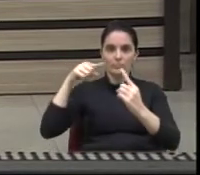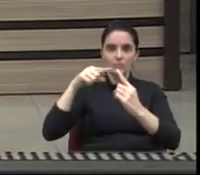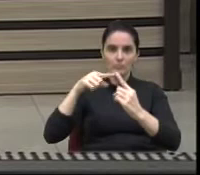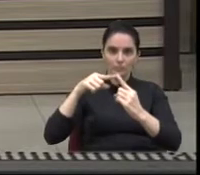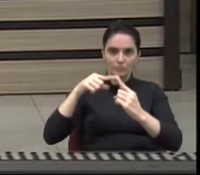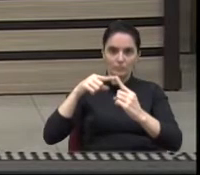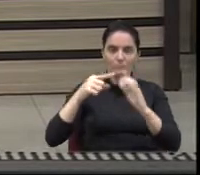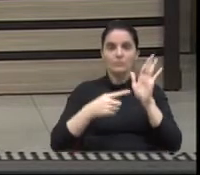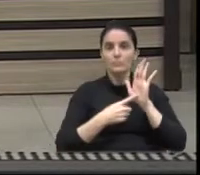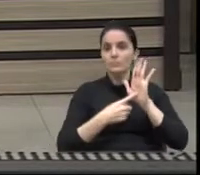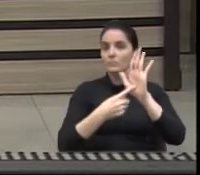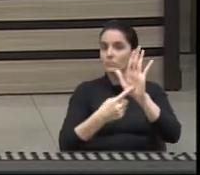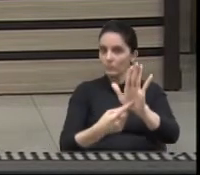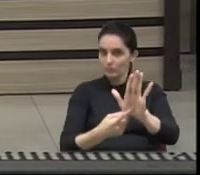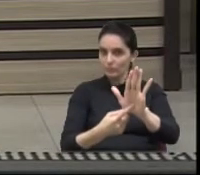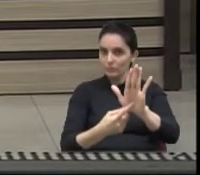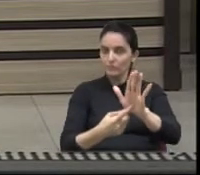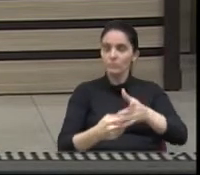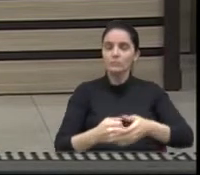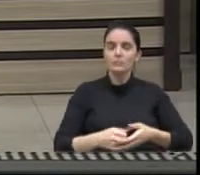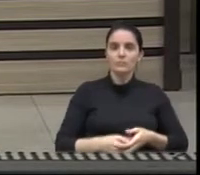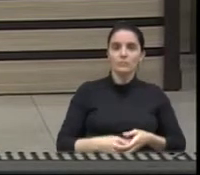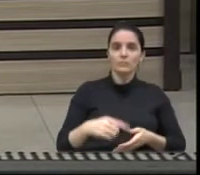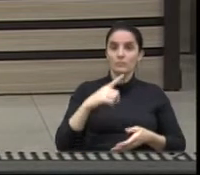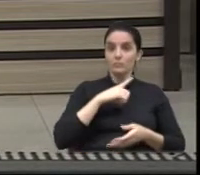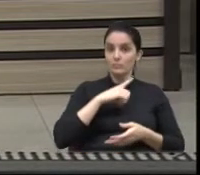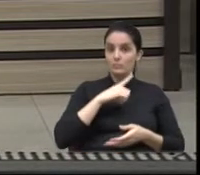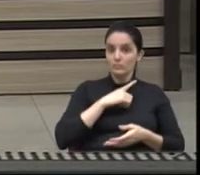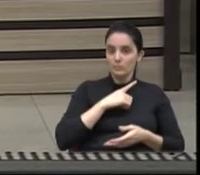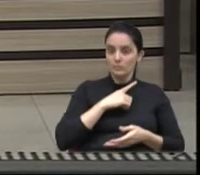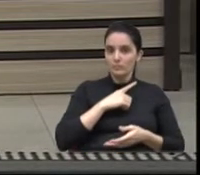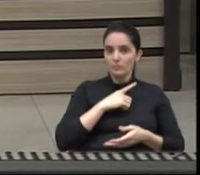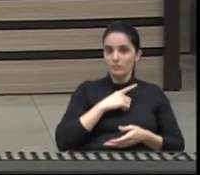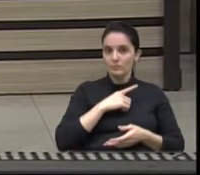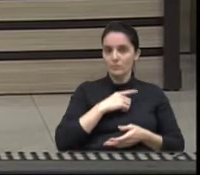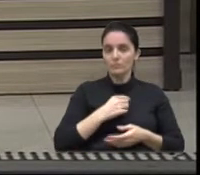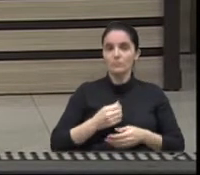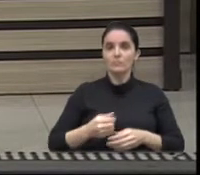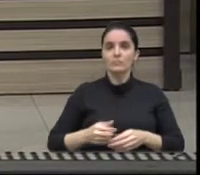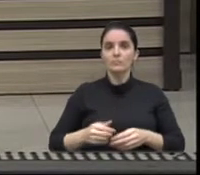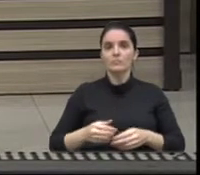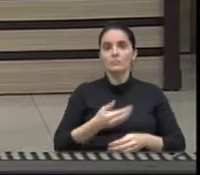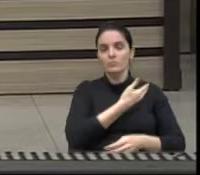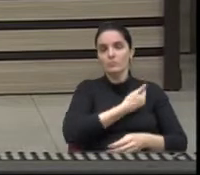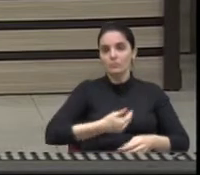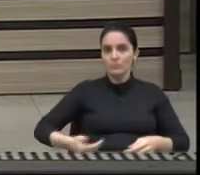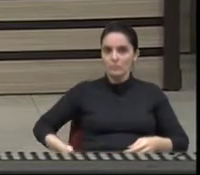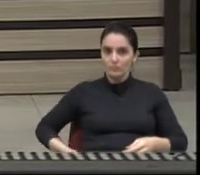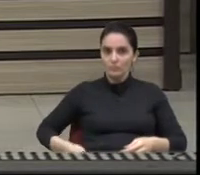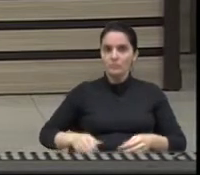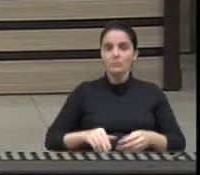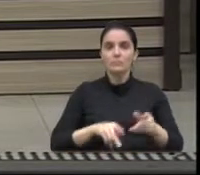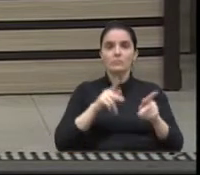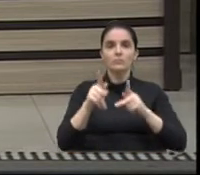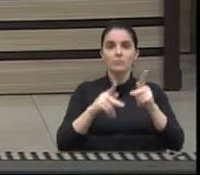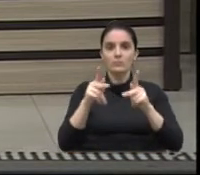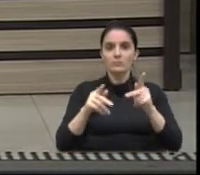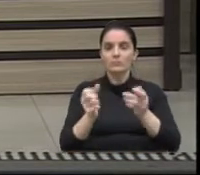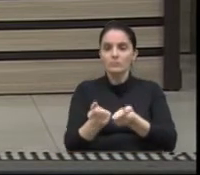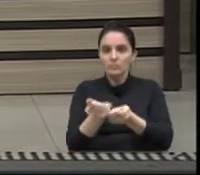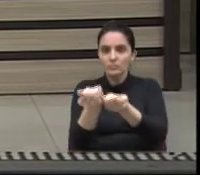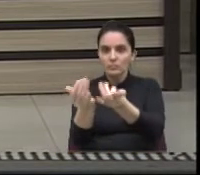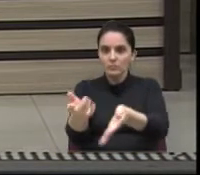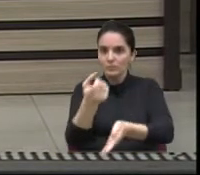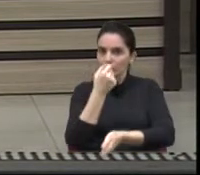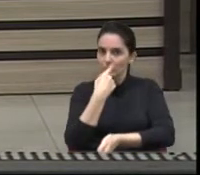e objetivos e metas a serem buscadas quando da instituição de uma política pública municipal para entrega de remédios